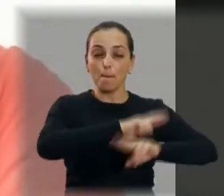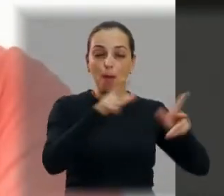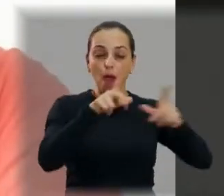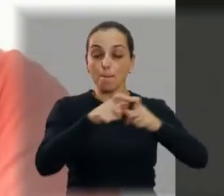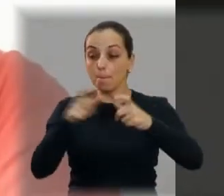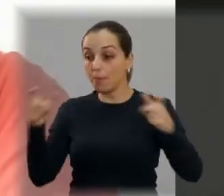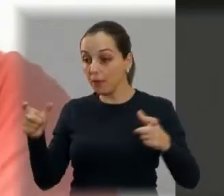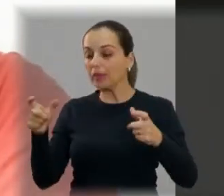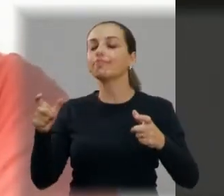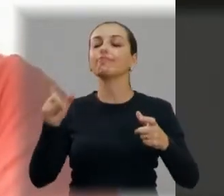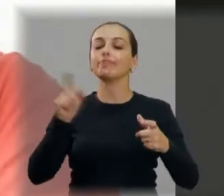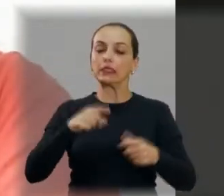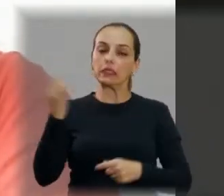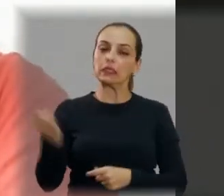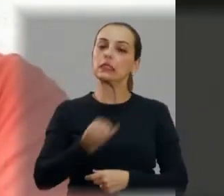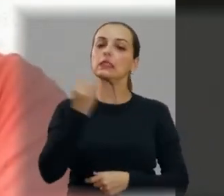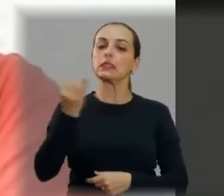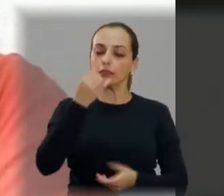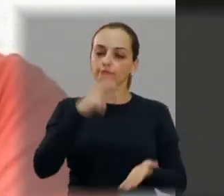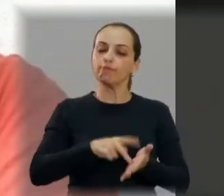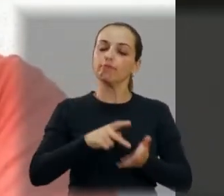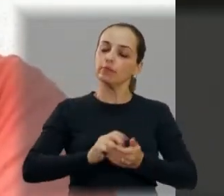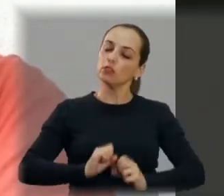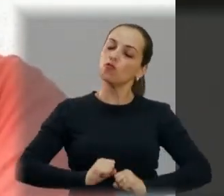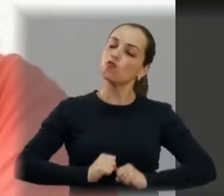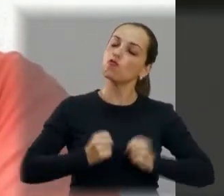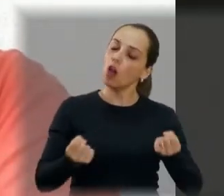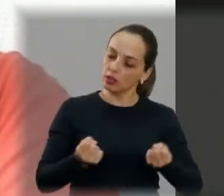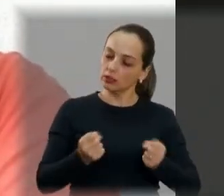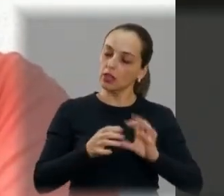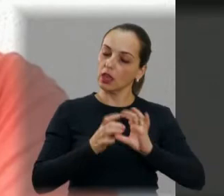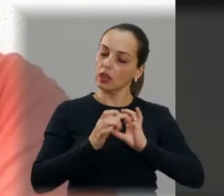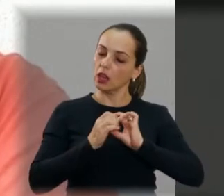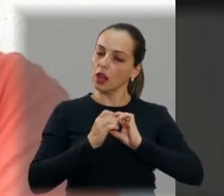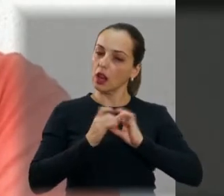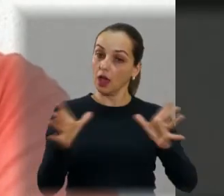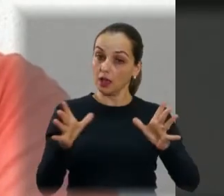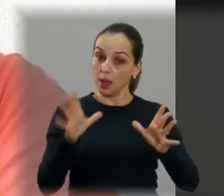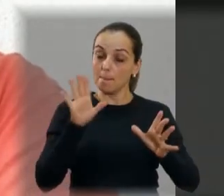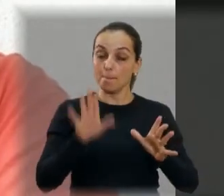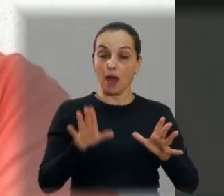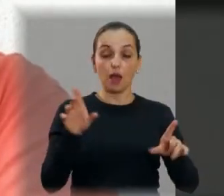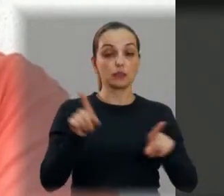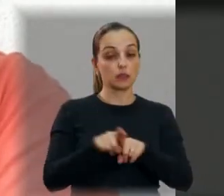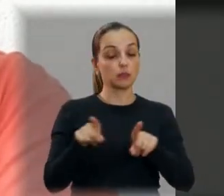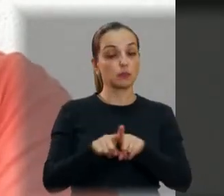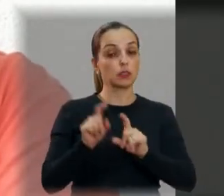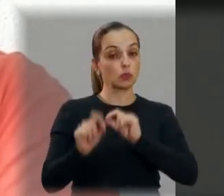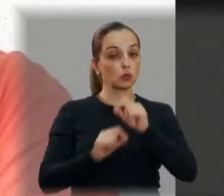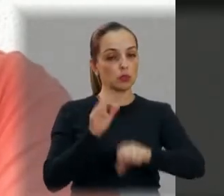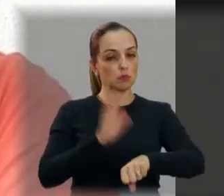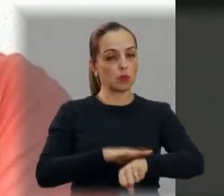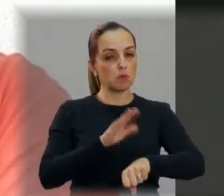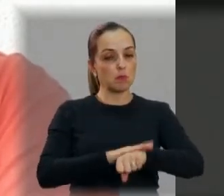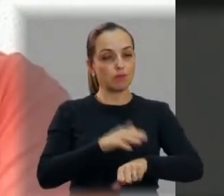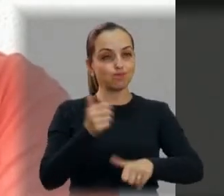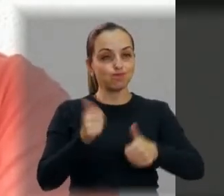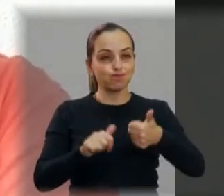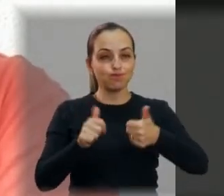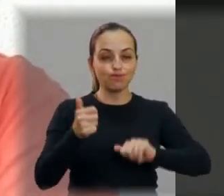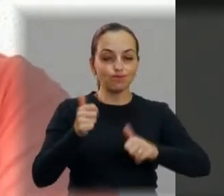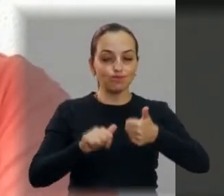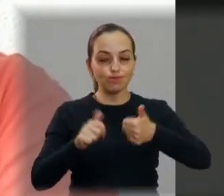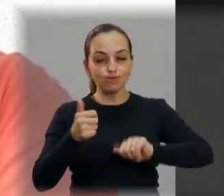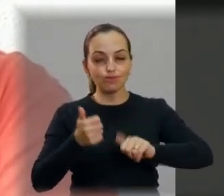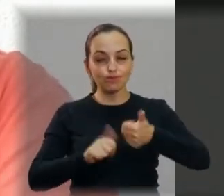do tema, que é importante, fortalece a democracia, mas também um momento de revisão de